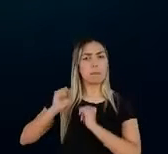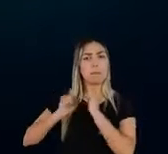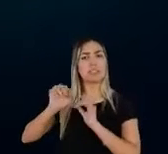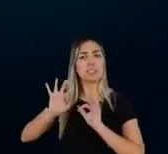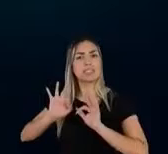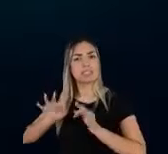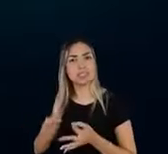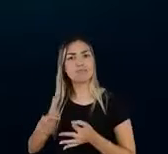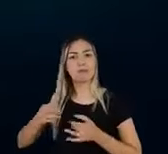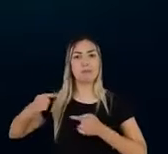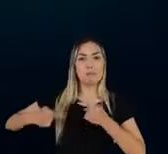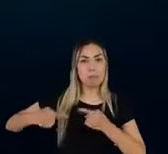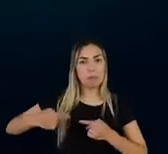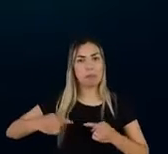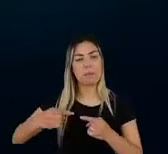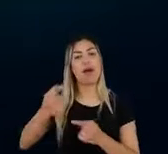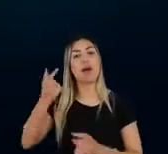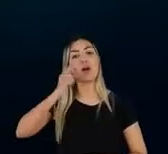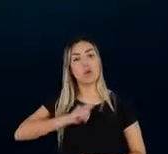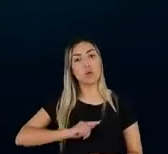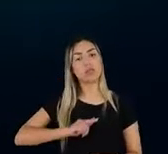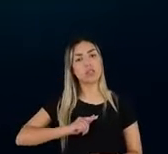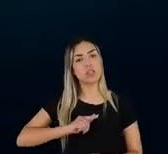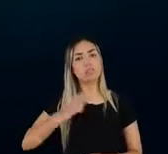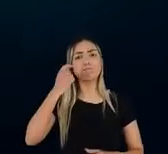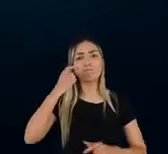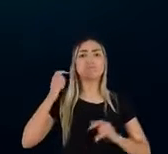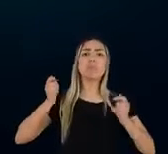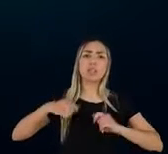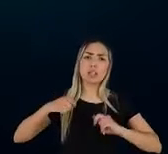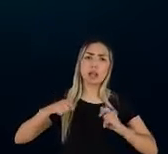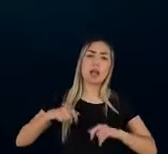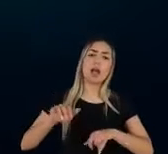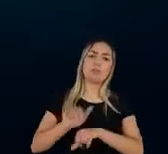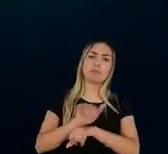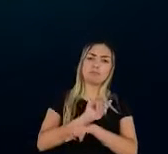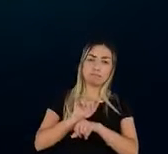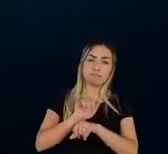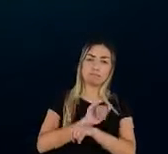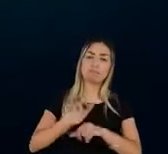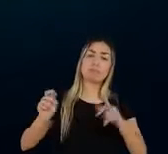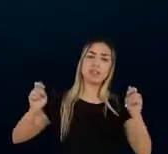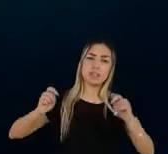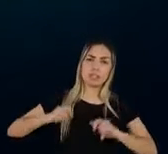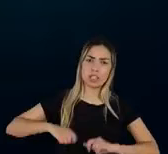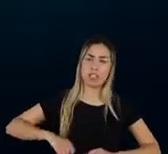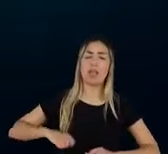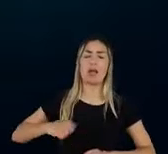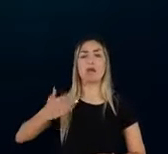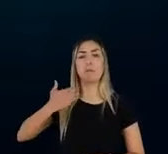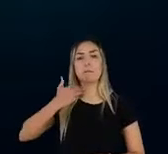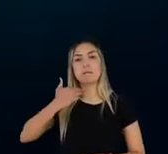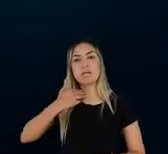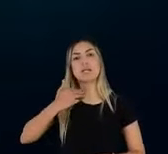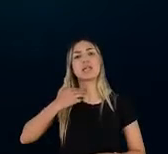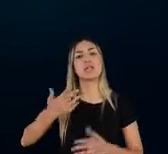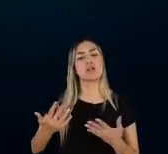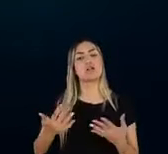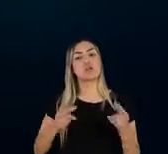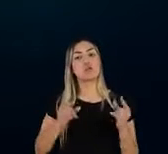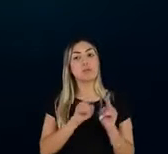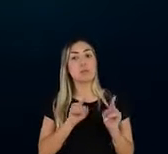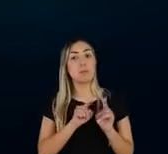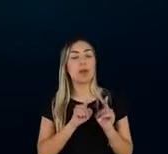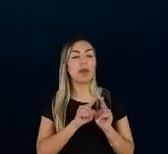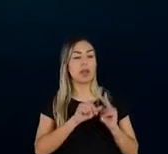é um ótimo queijo aí né de como é possível sim a as agências né ah os grandes